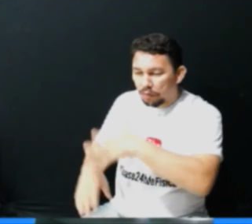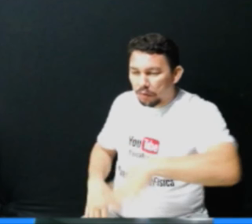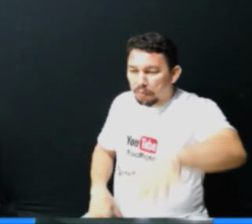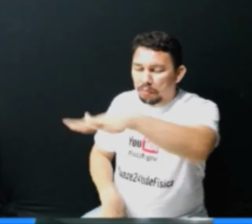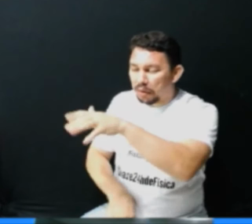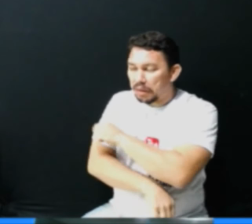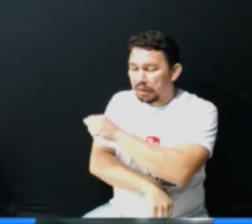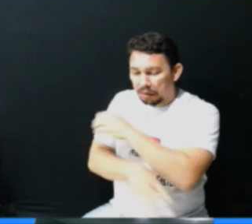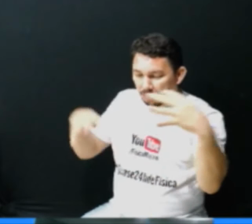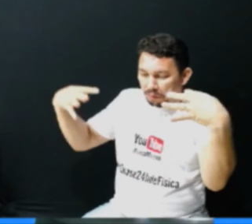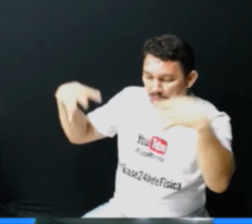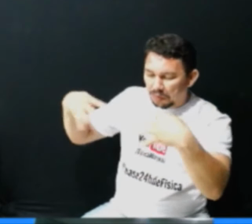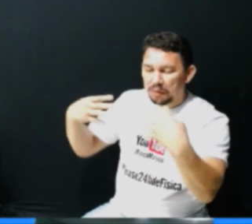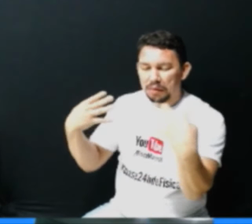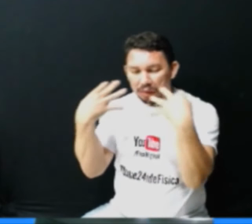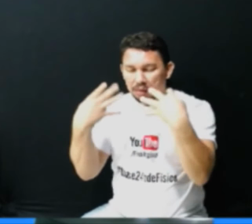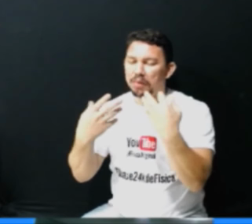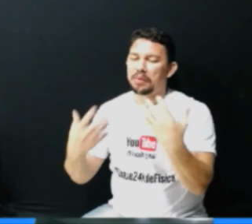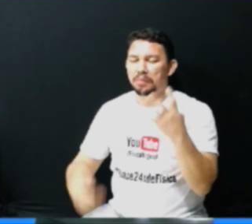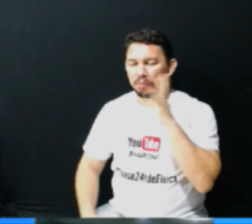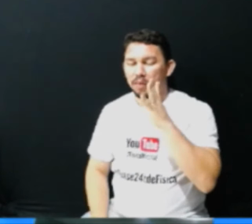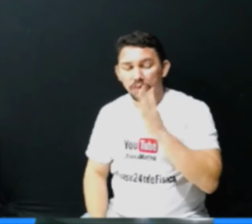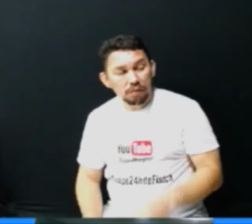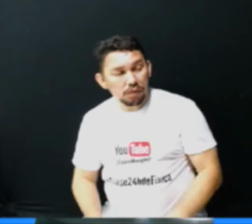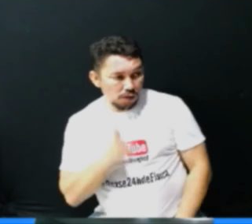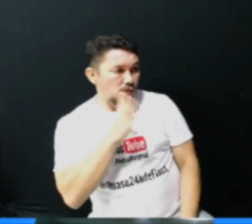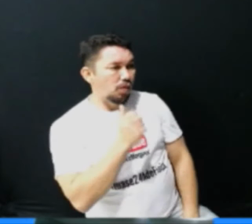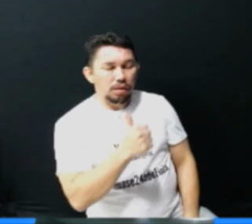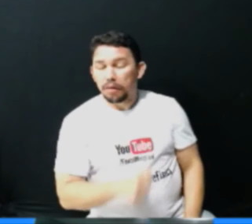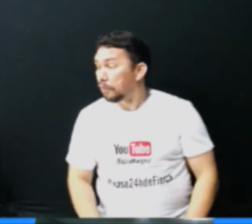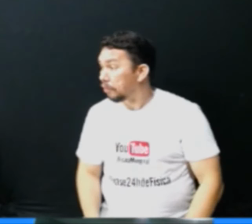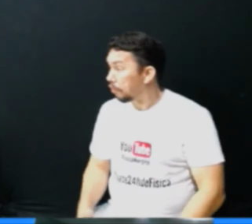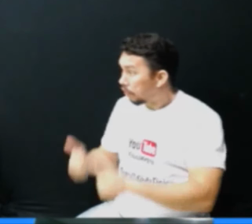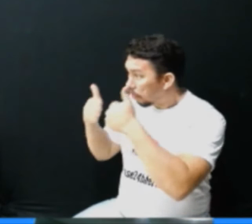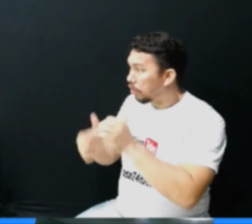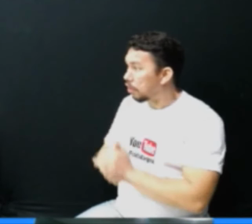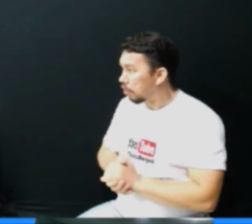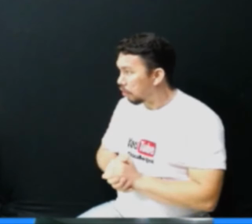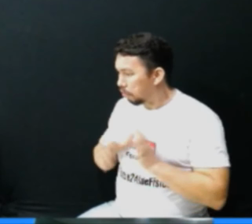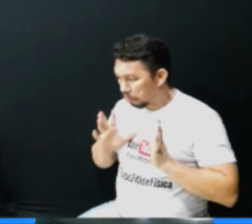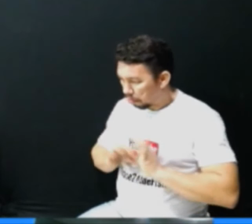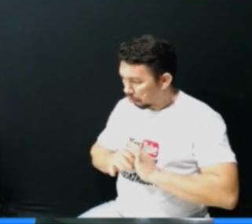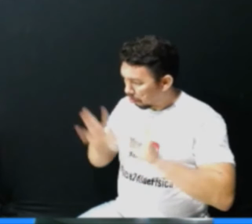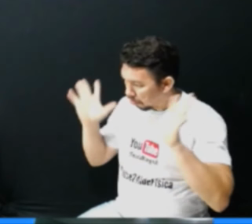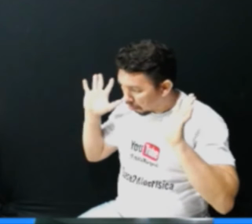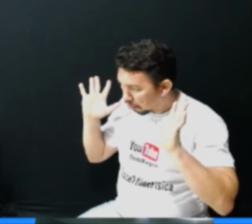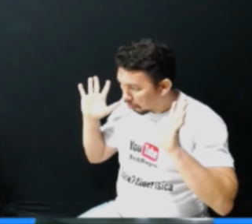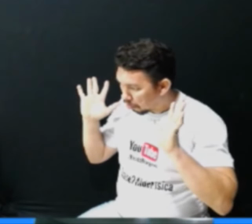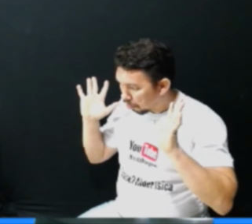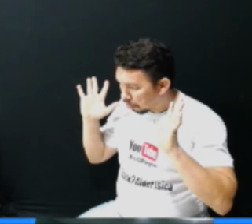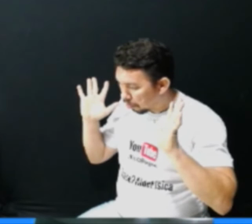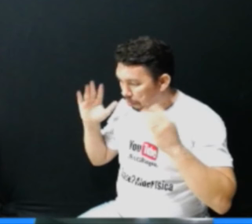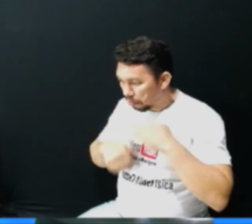Mas foi legal. Beleza. Então, você disse que eu posso fazer do jeito que eu estou acostumado, né? Estou liberado aqui para poder